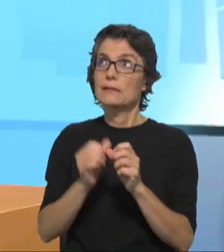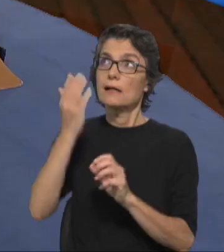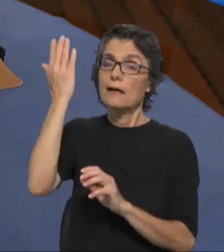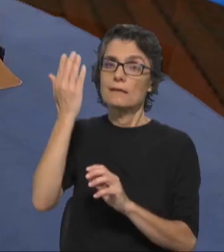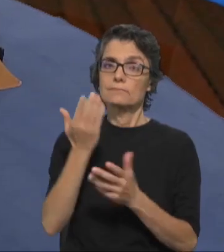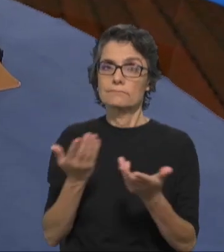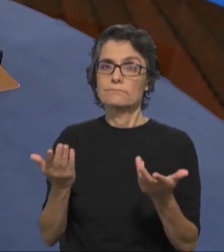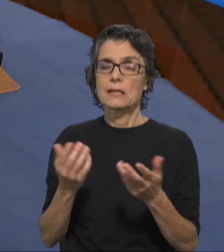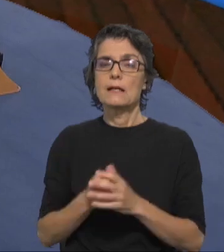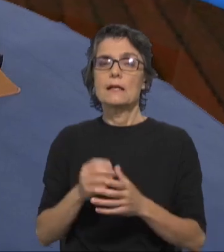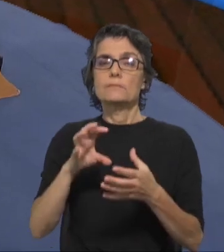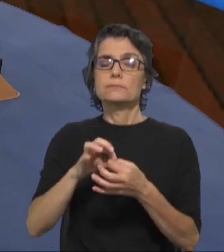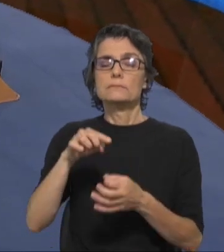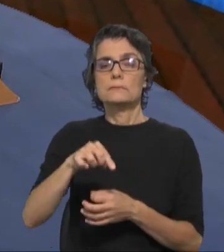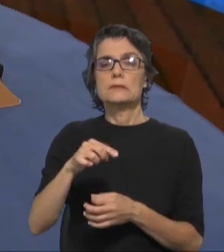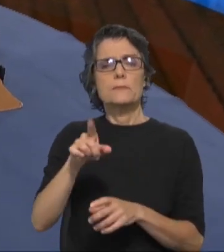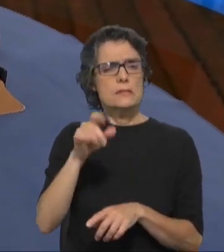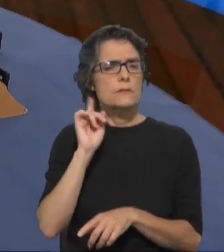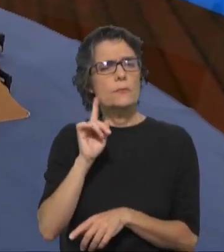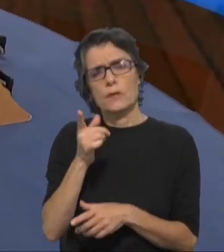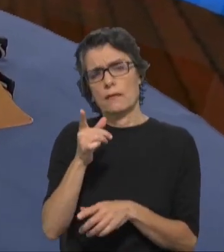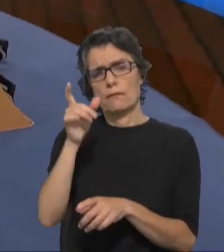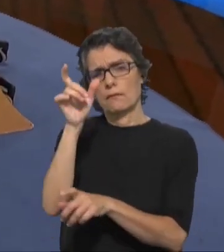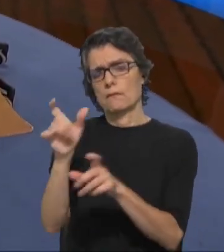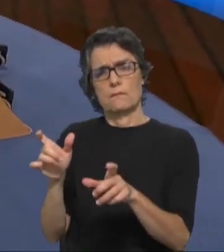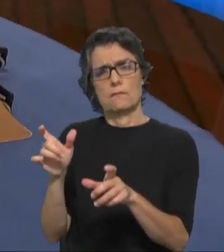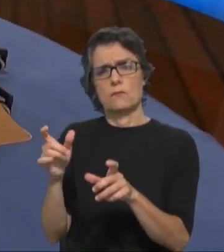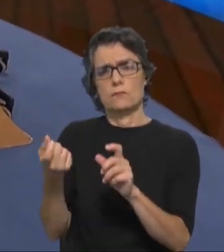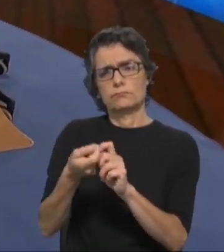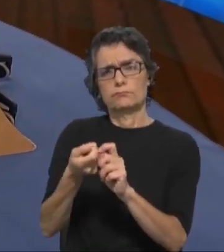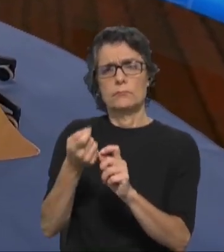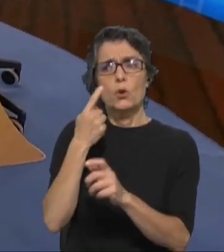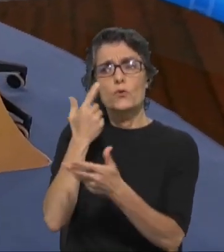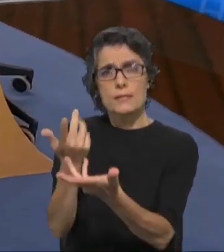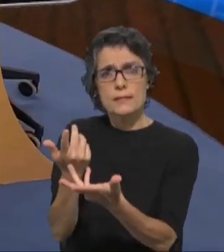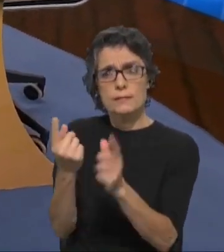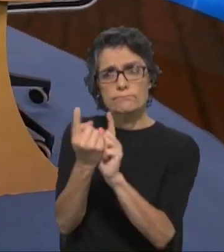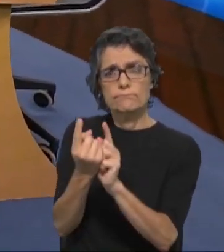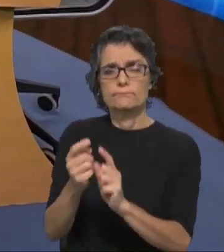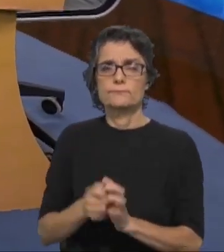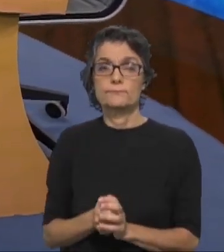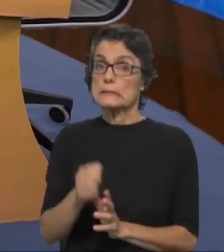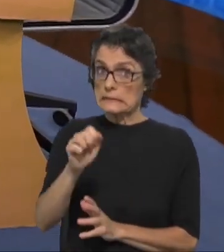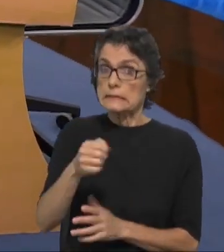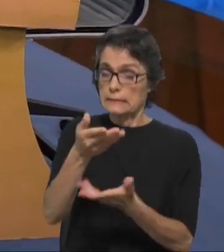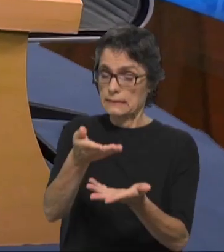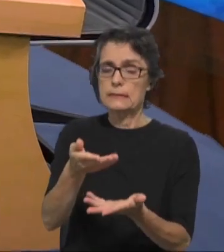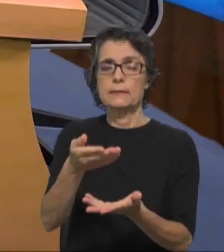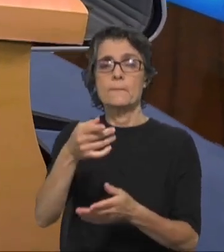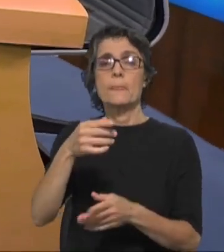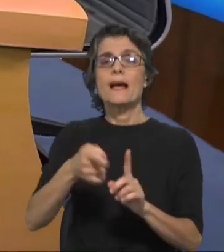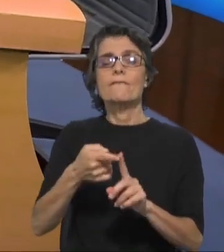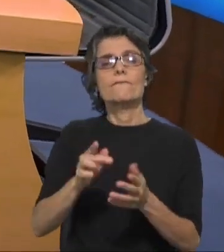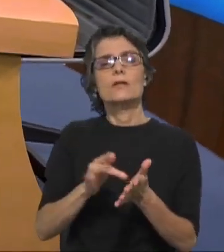as pessoas se aproximam e conheçam a editora em si. A visibilidade. Ou seja, o destaque que a Feira do Livro permite às editoras, mais do que